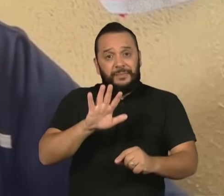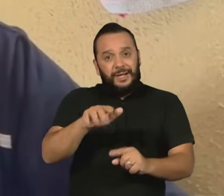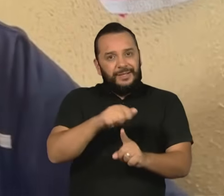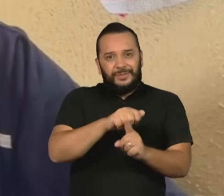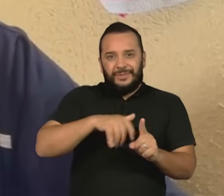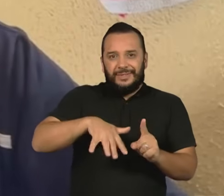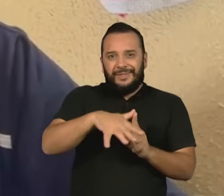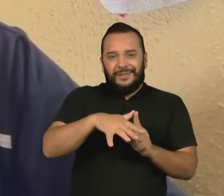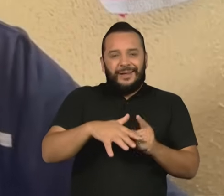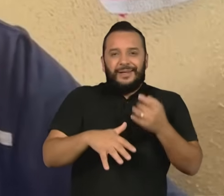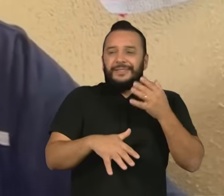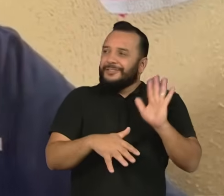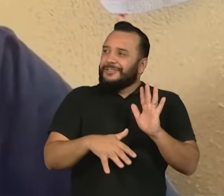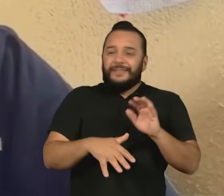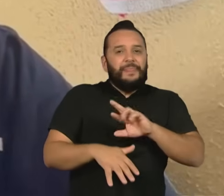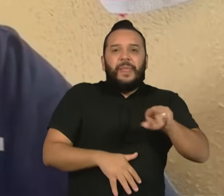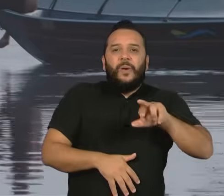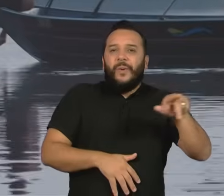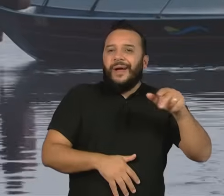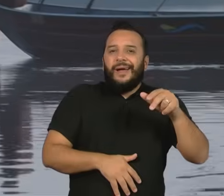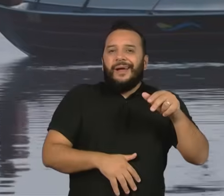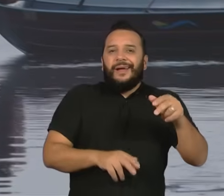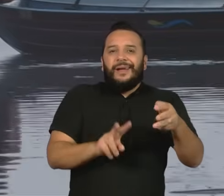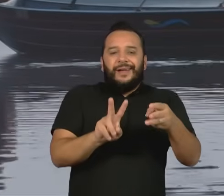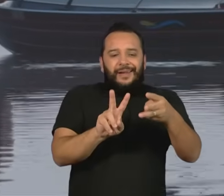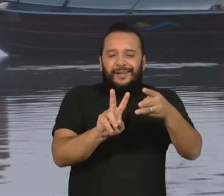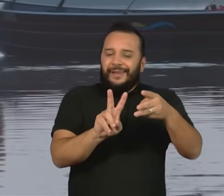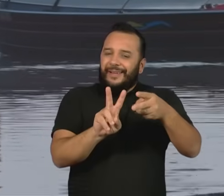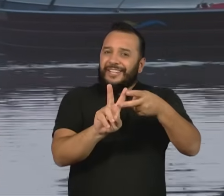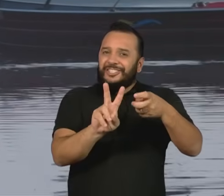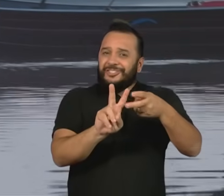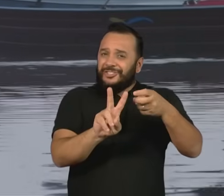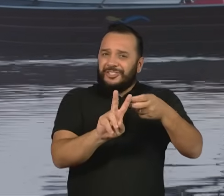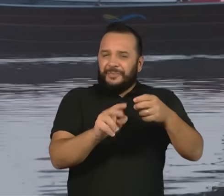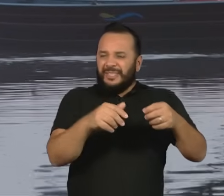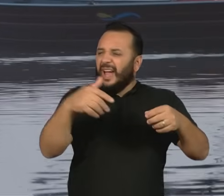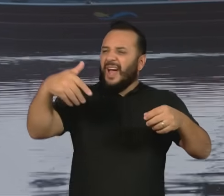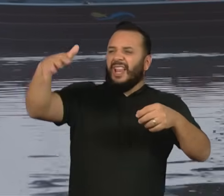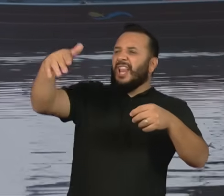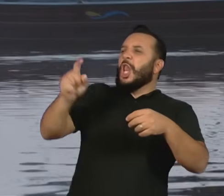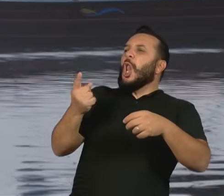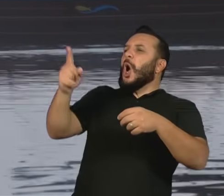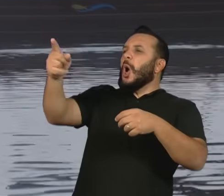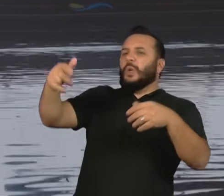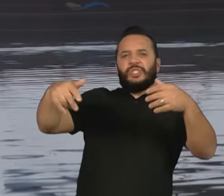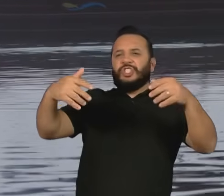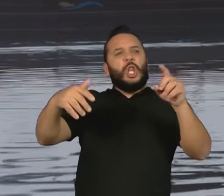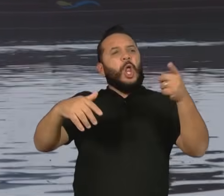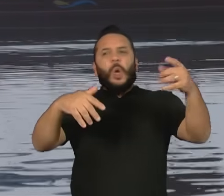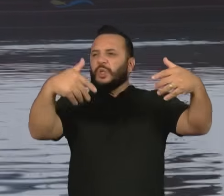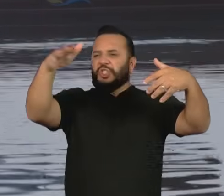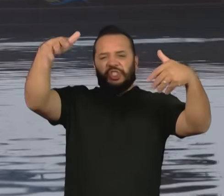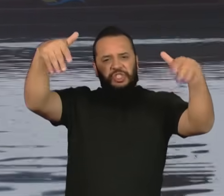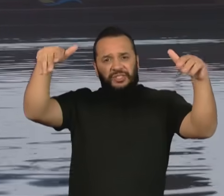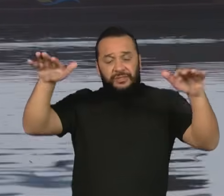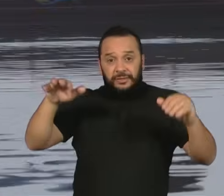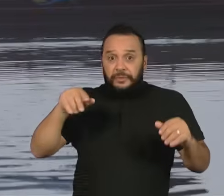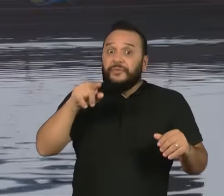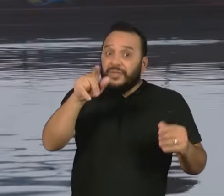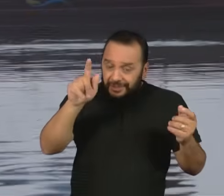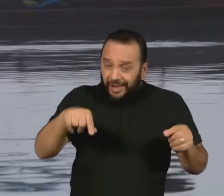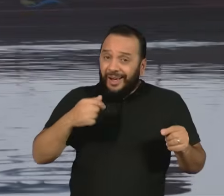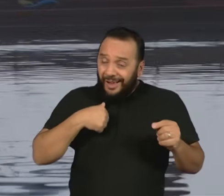não indígena não vê isso como parte deles. Quando você se enxerga que você